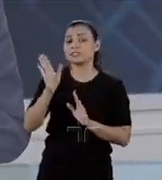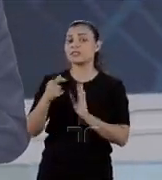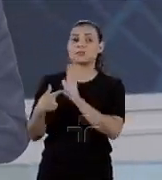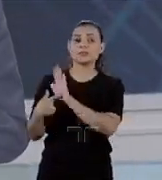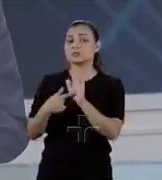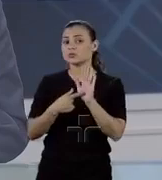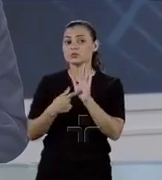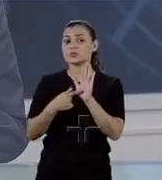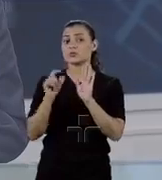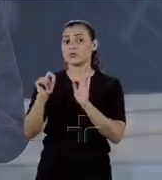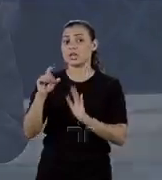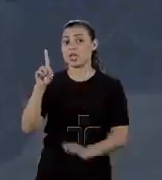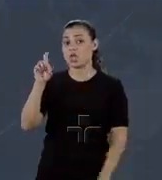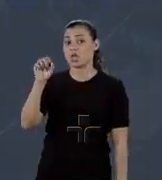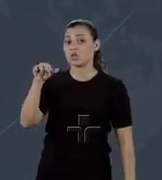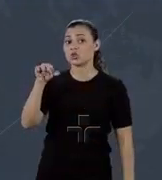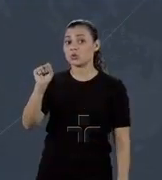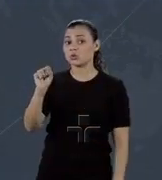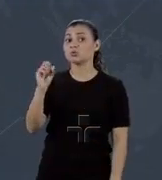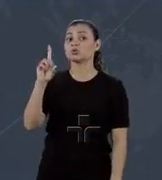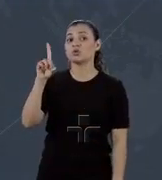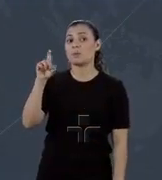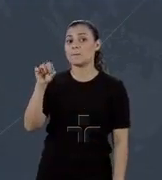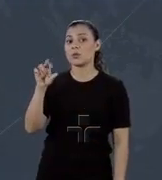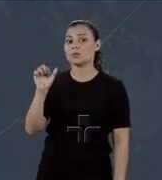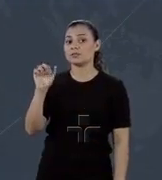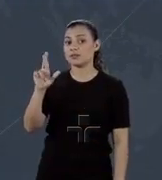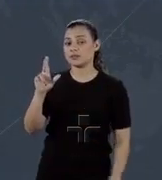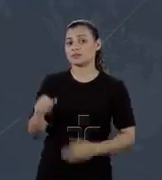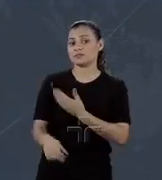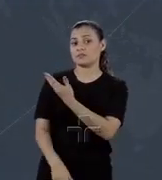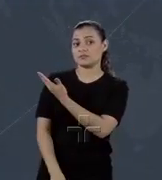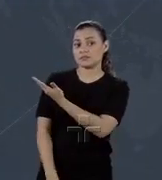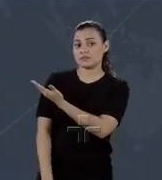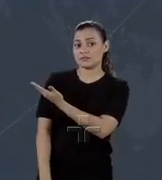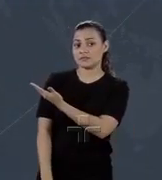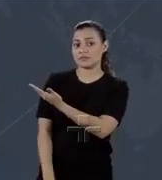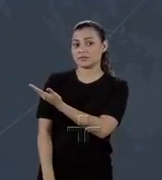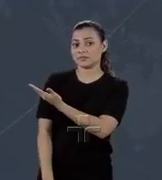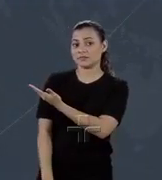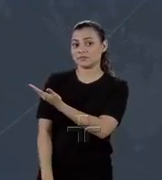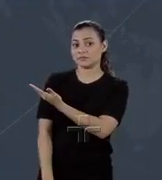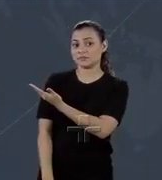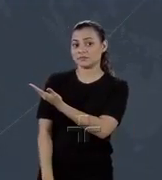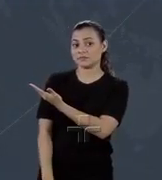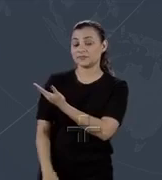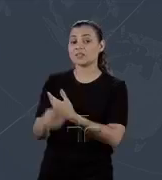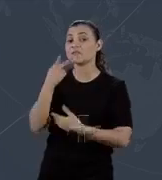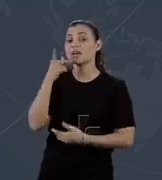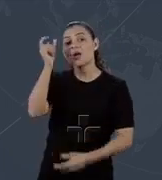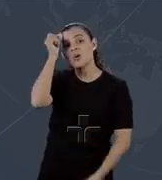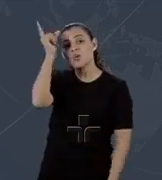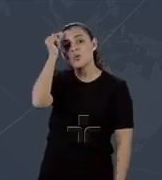Donos do Poder, do Raimundo Faoro, que é um livro que conta um pouco a cultura